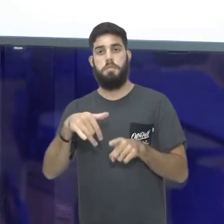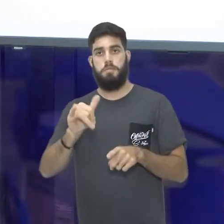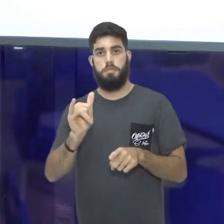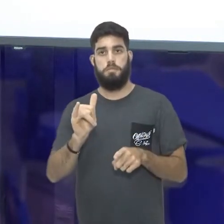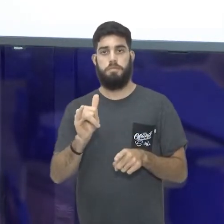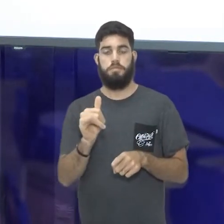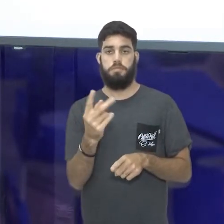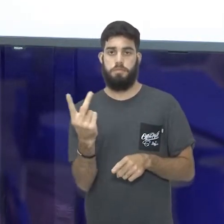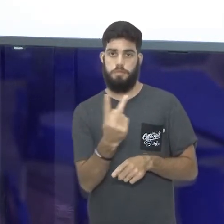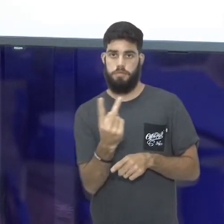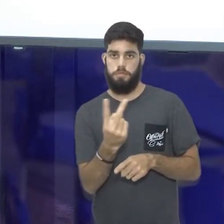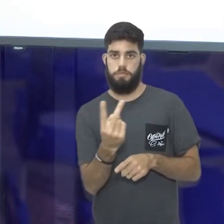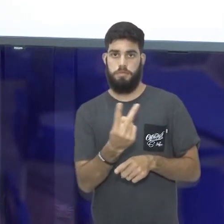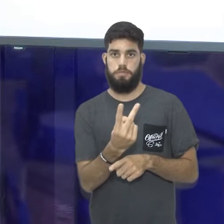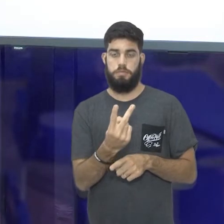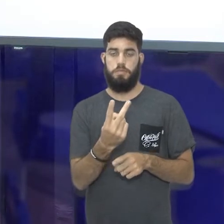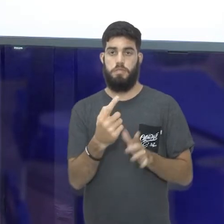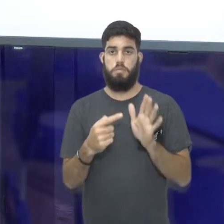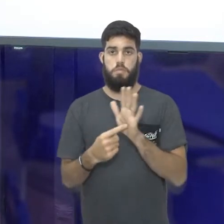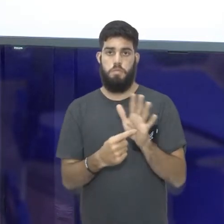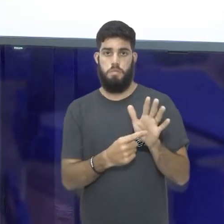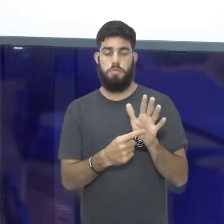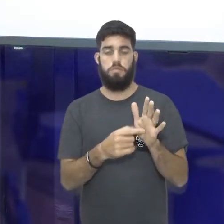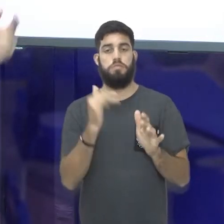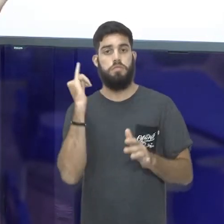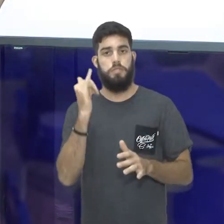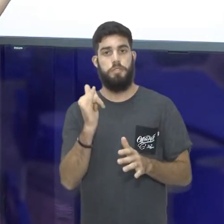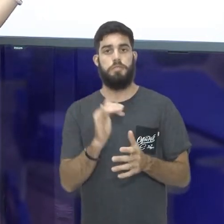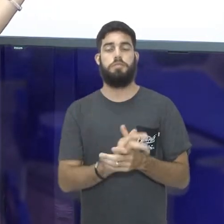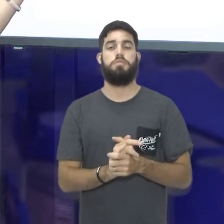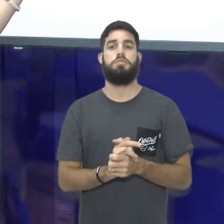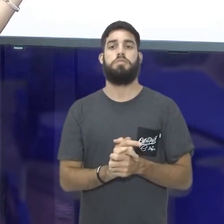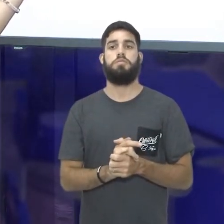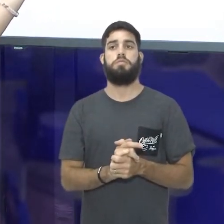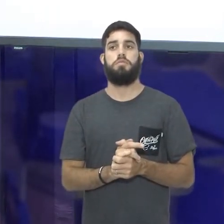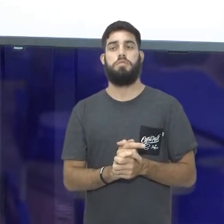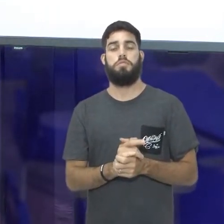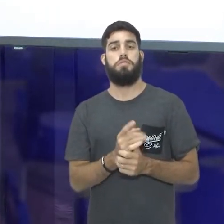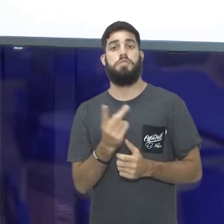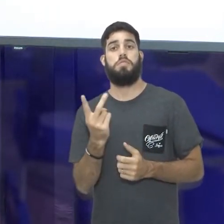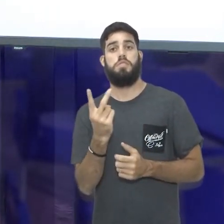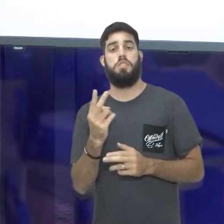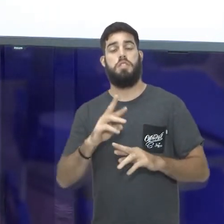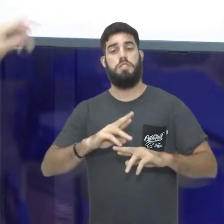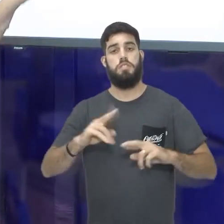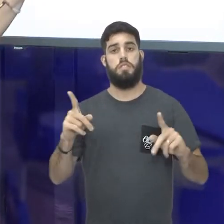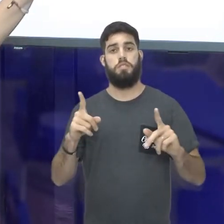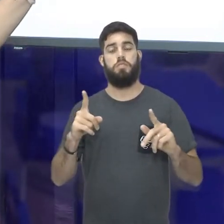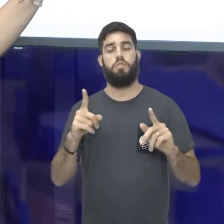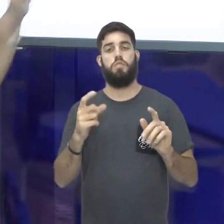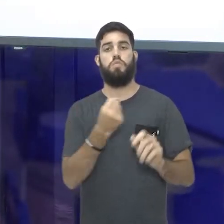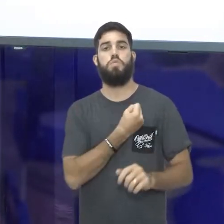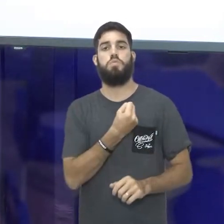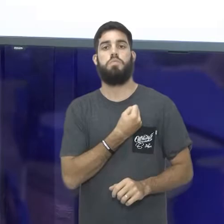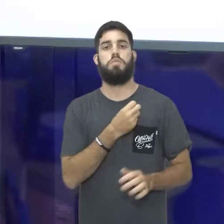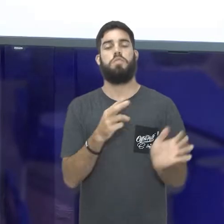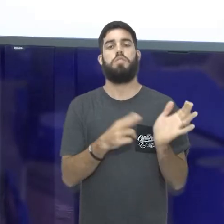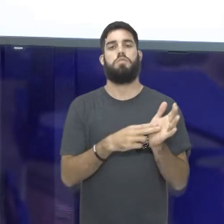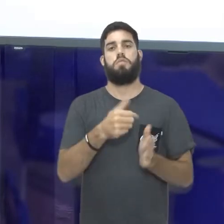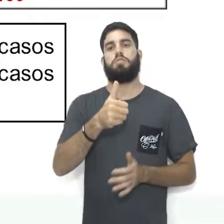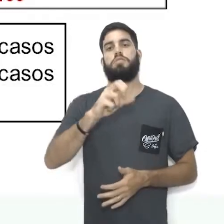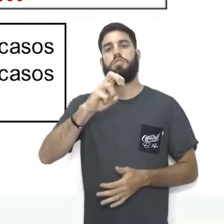ou as variáveis que vai indicar justamente essas informações e que essa diferença ela vai me resultar em um valor exatamente igual